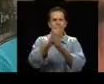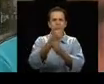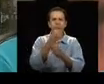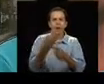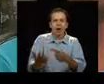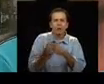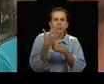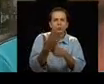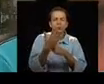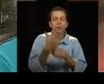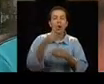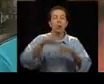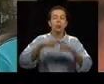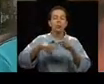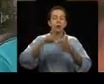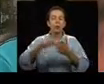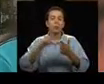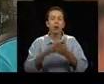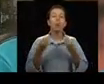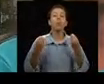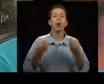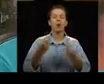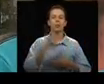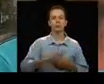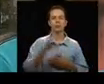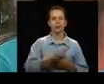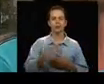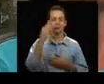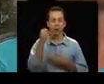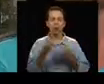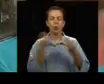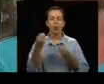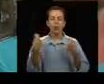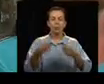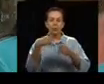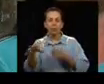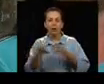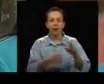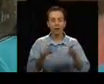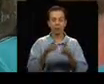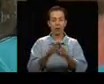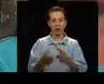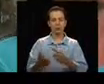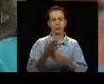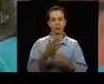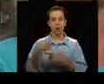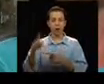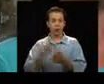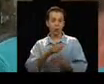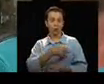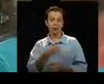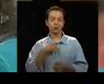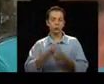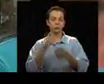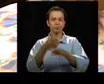né? Boa, né? Sabe o produto que vai usar. Vem aqui, filha. Sabe o produto que vai usar. E deu uma força boa. Ela vai na